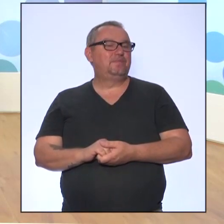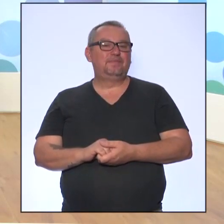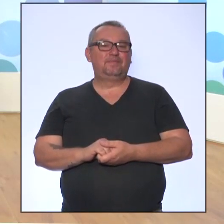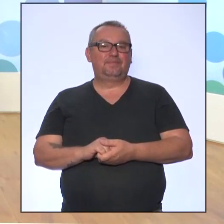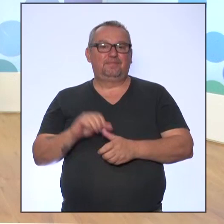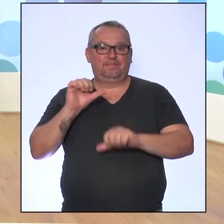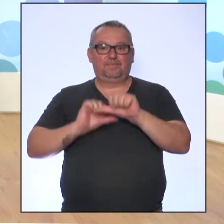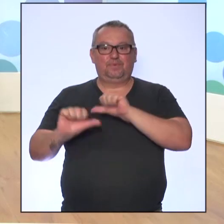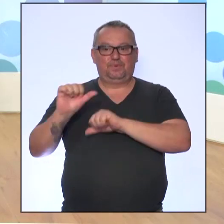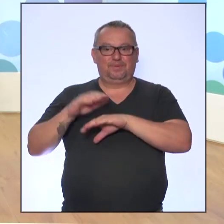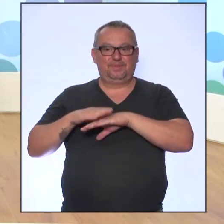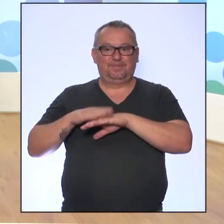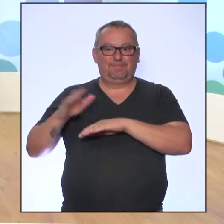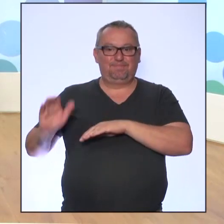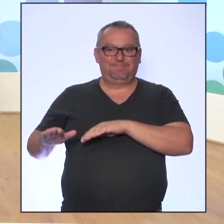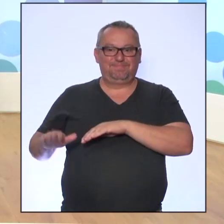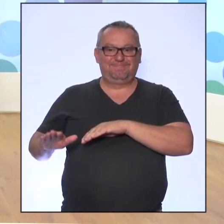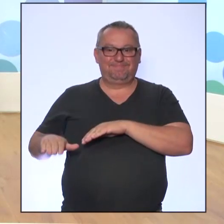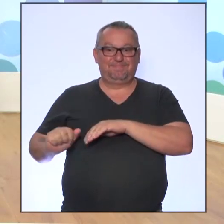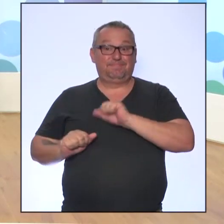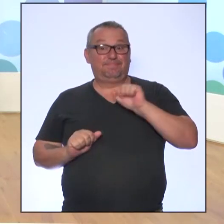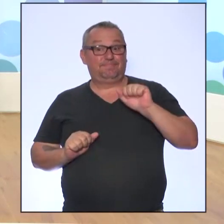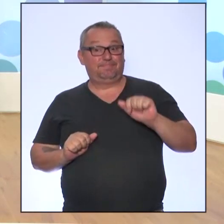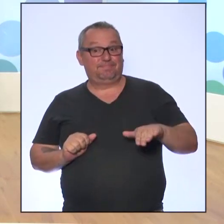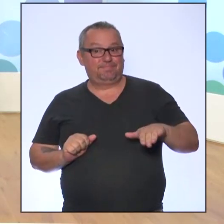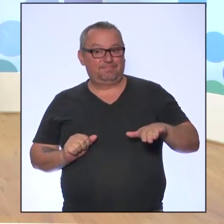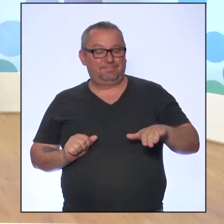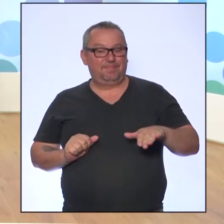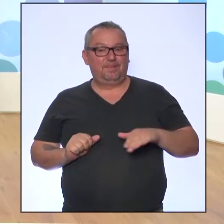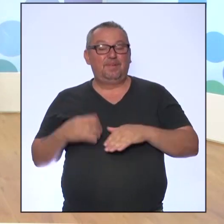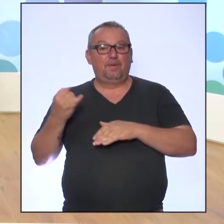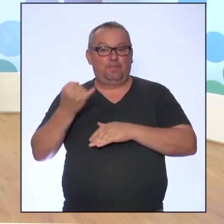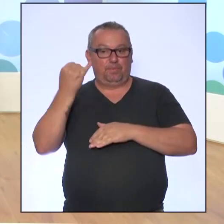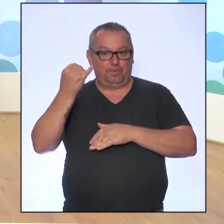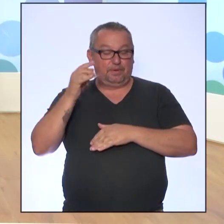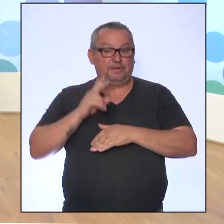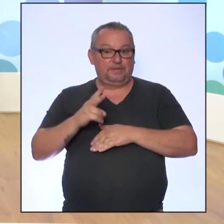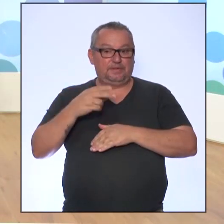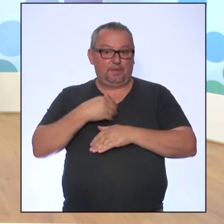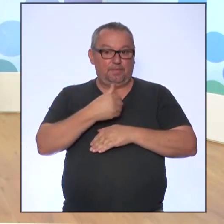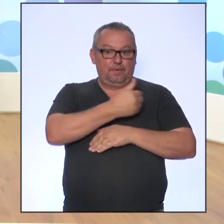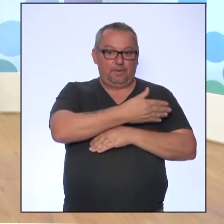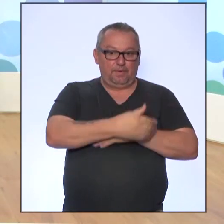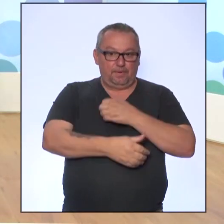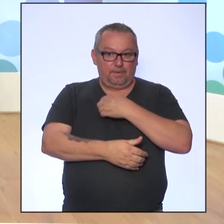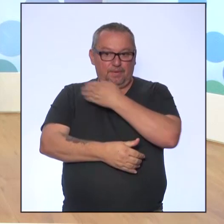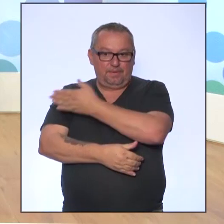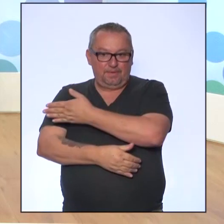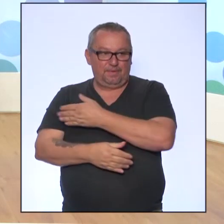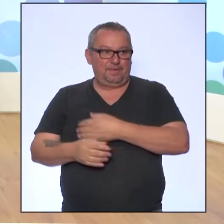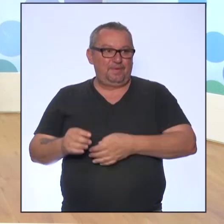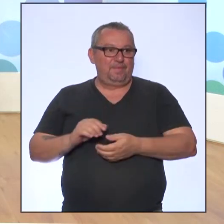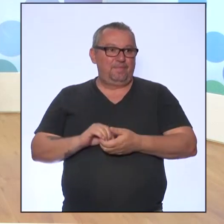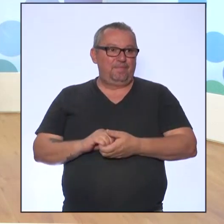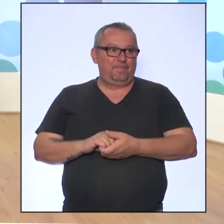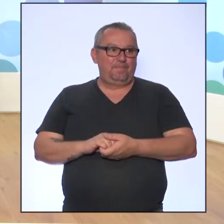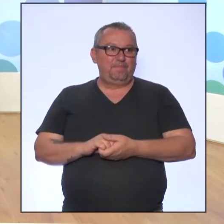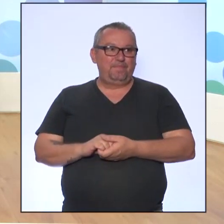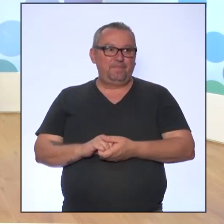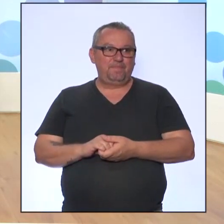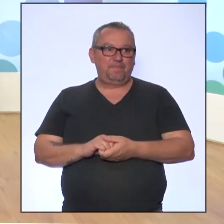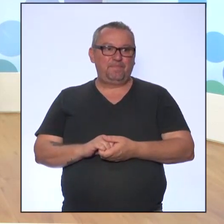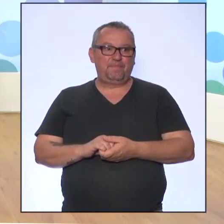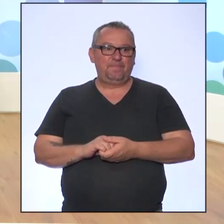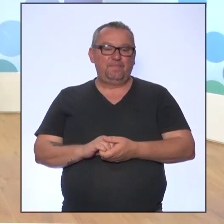Trocar de mão, vai, vamos ver. É importante sempre trabalhar os 2 lados do corpo. O Fernando trocou de mão.